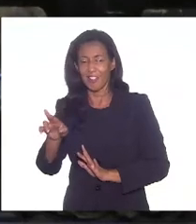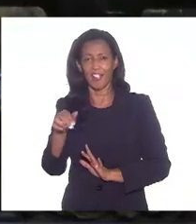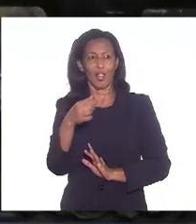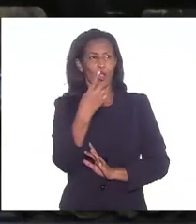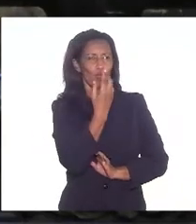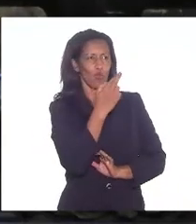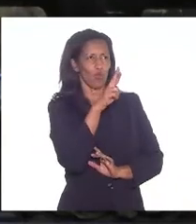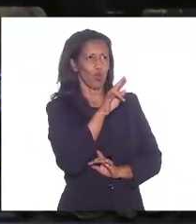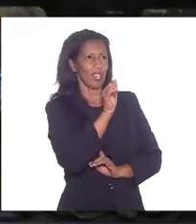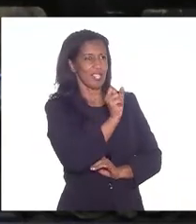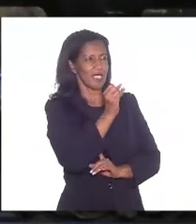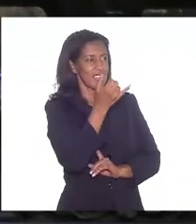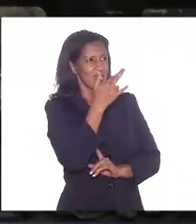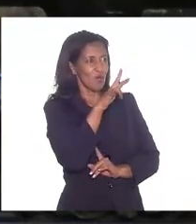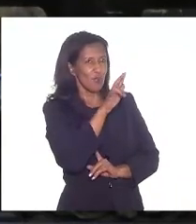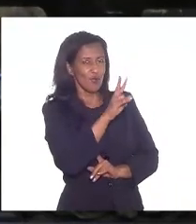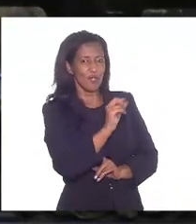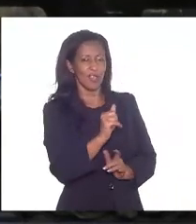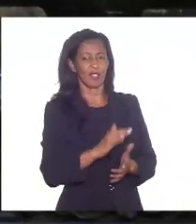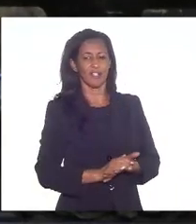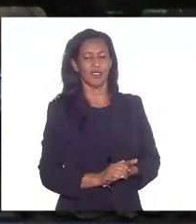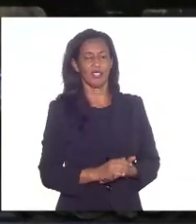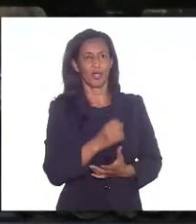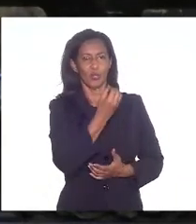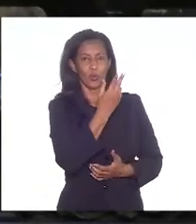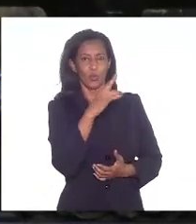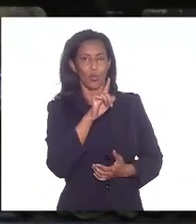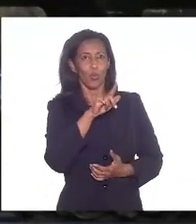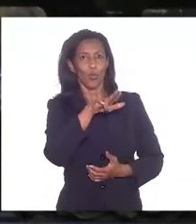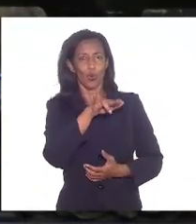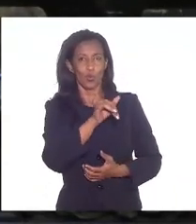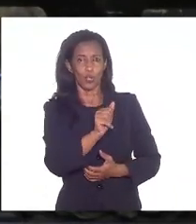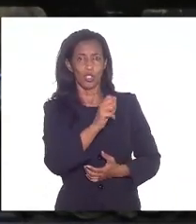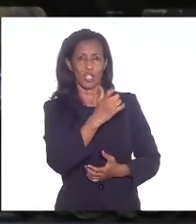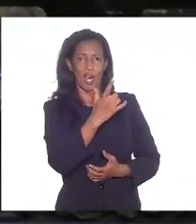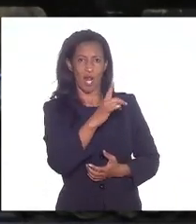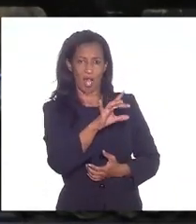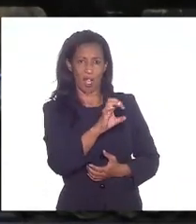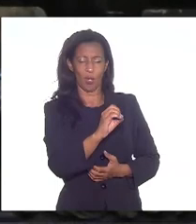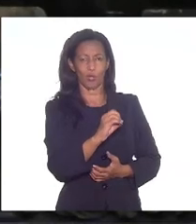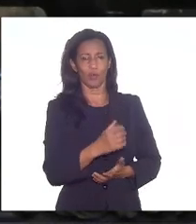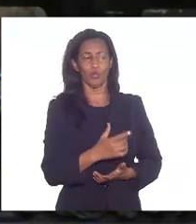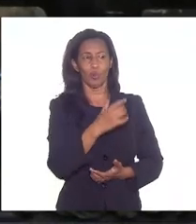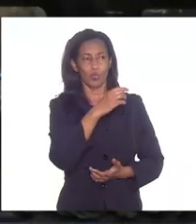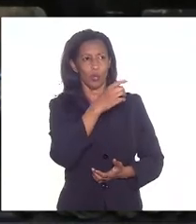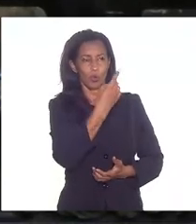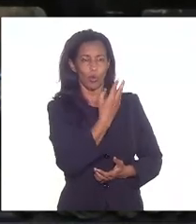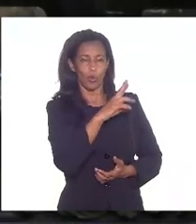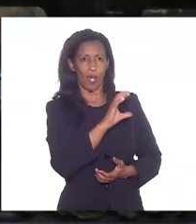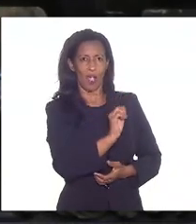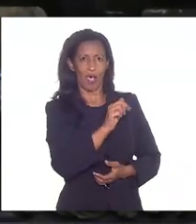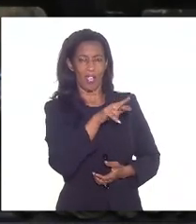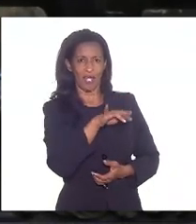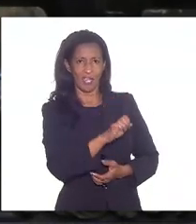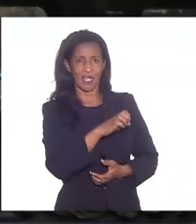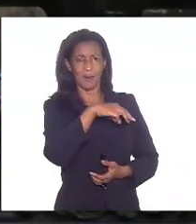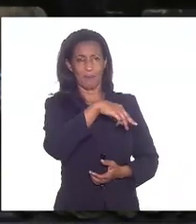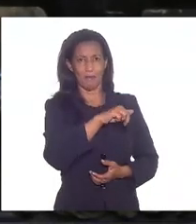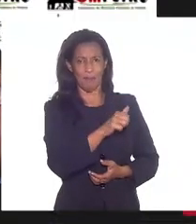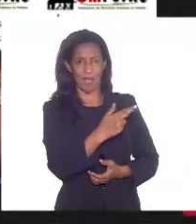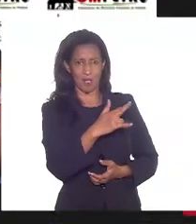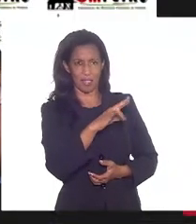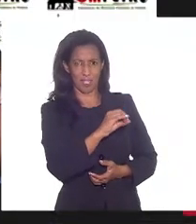doutora Silvia Dapote, doutor Luiz Cláudio, doutora Karine, Marcelo Neves,